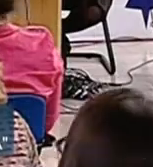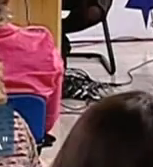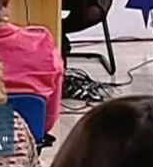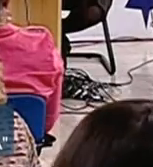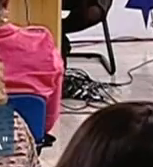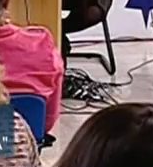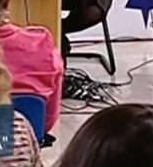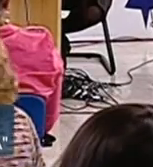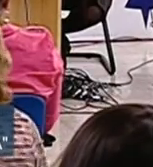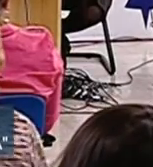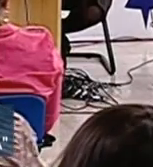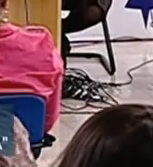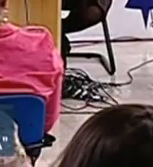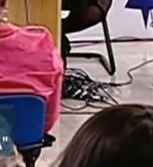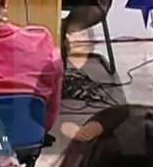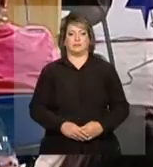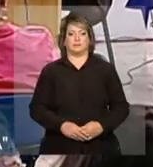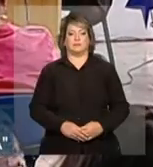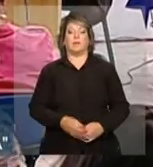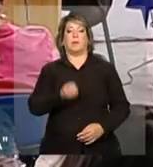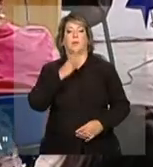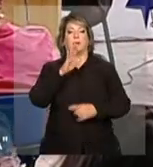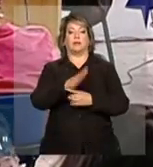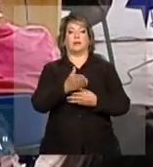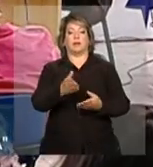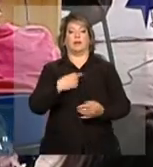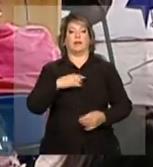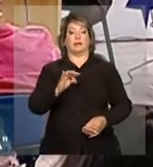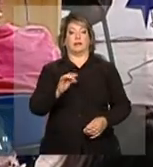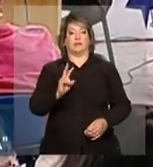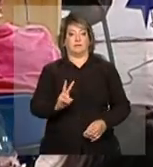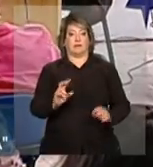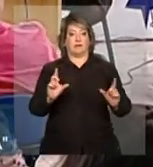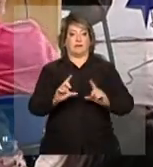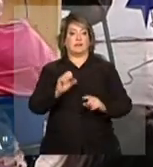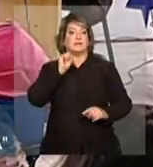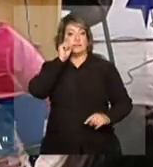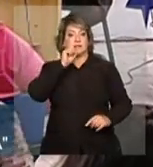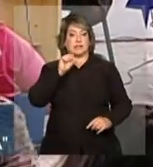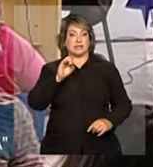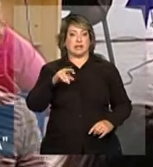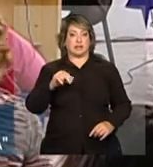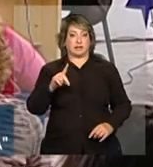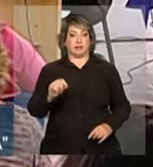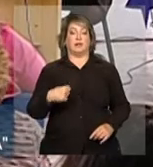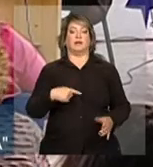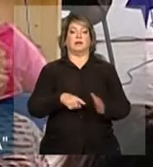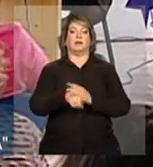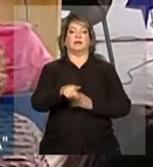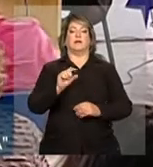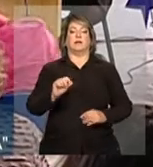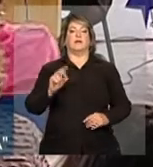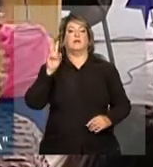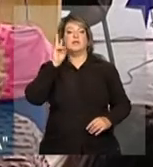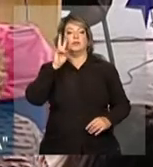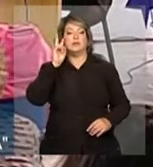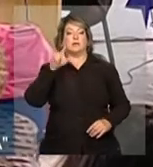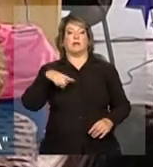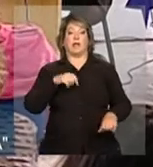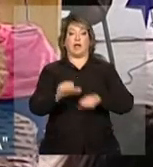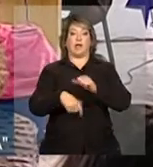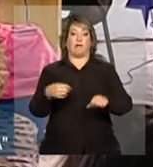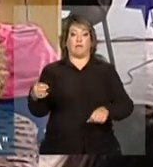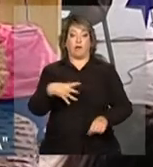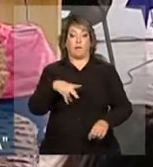Boa tarde a todos. Glauciene, da TV Senado. Gostaria de perguntar para a senadora Vanessa Graziottin, já que a reforma política foi